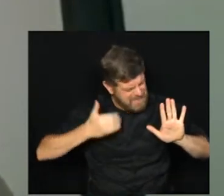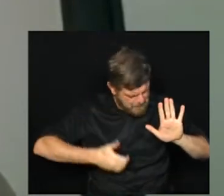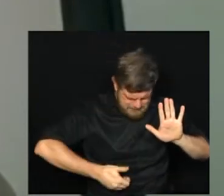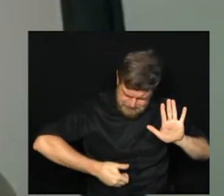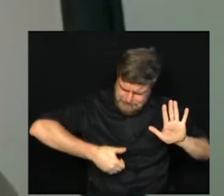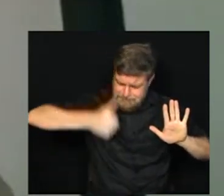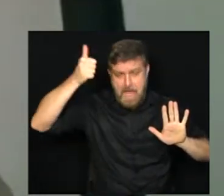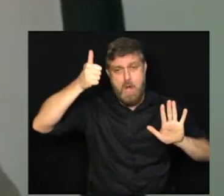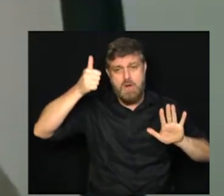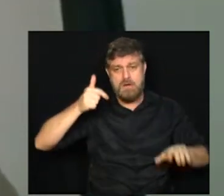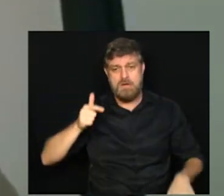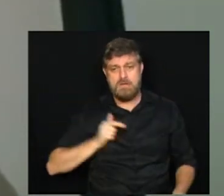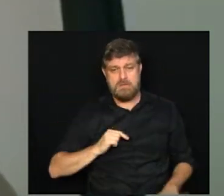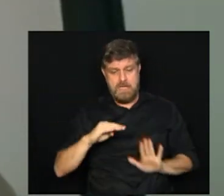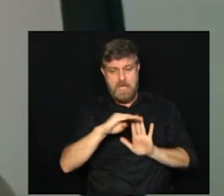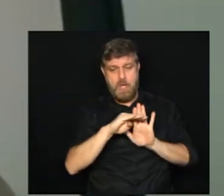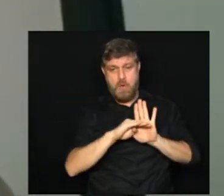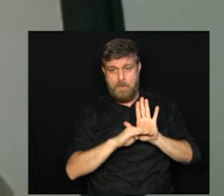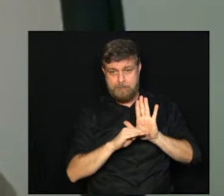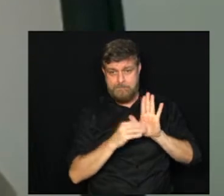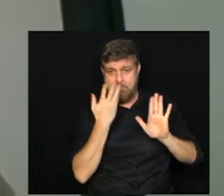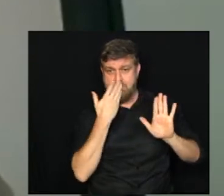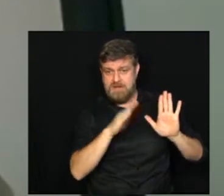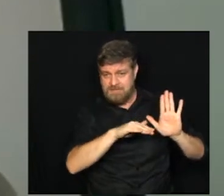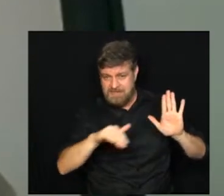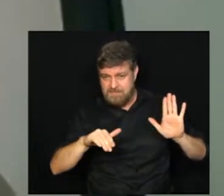melhor Plano Nacional da